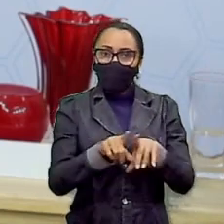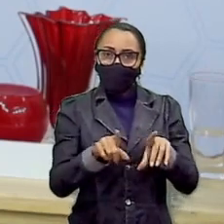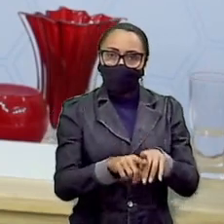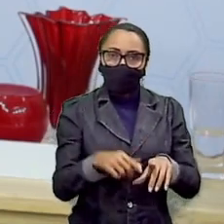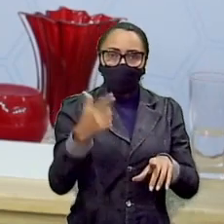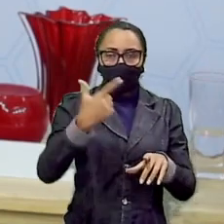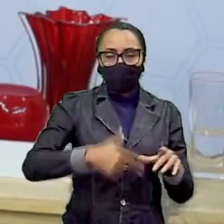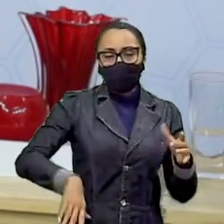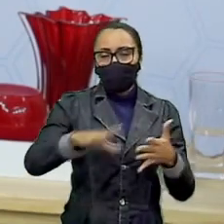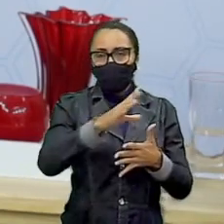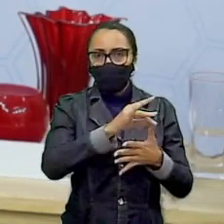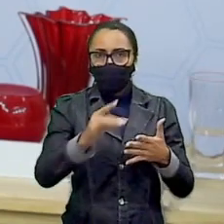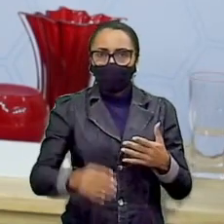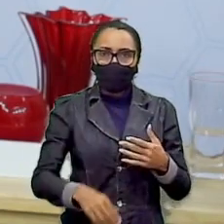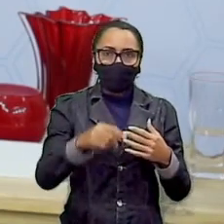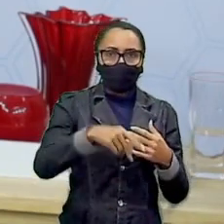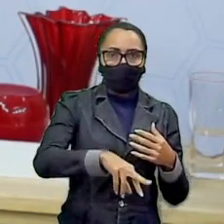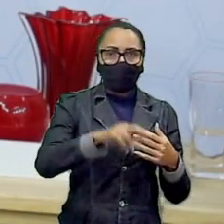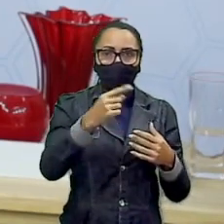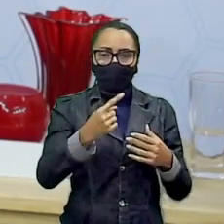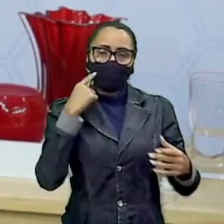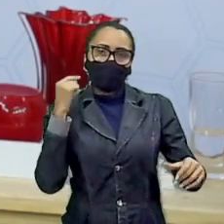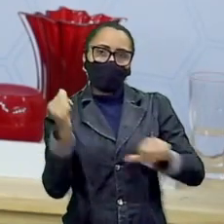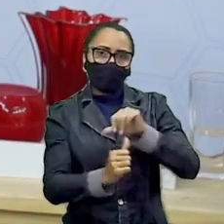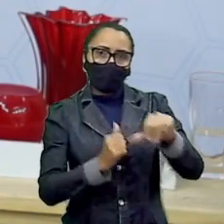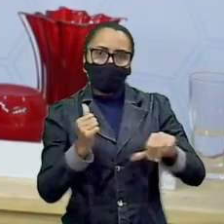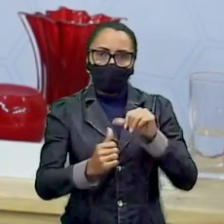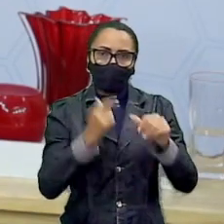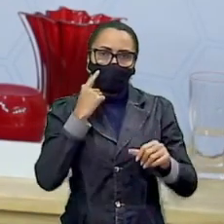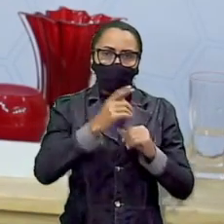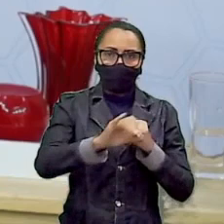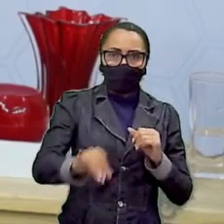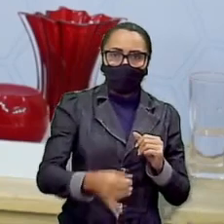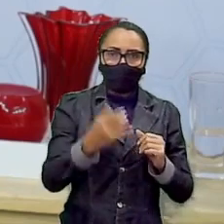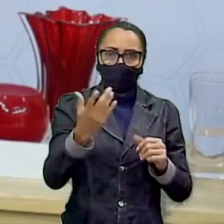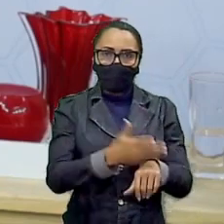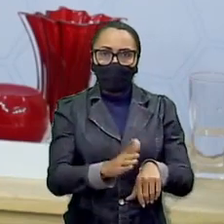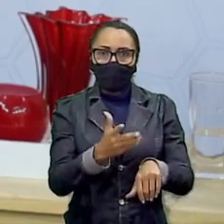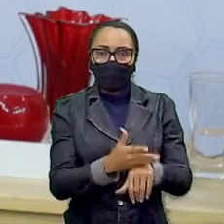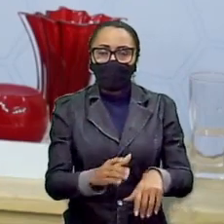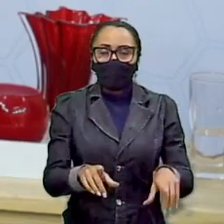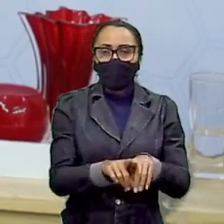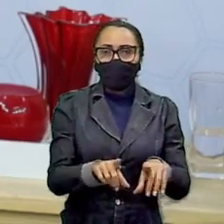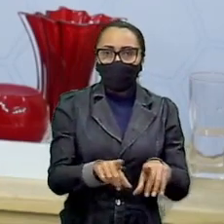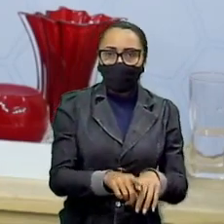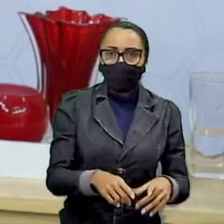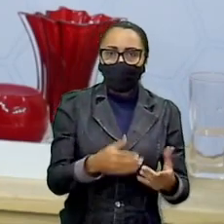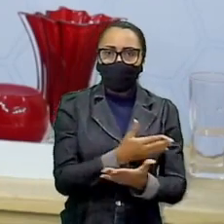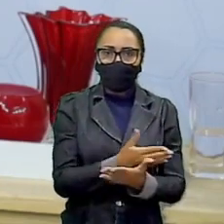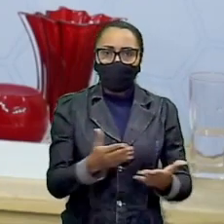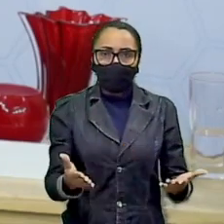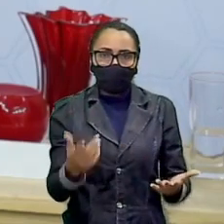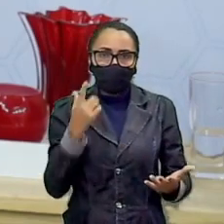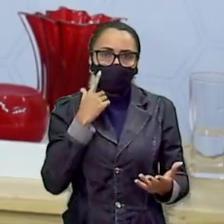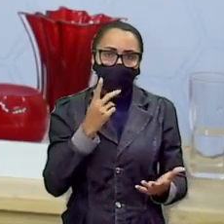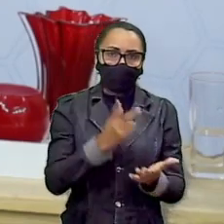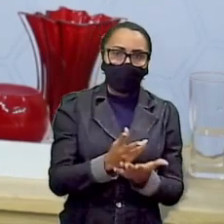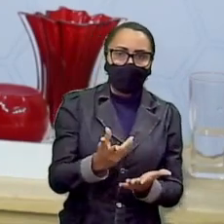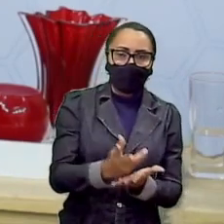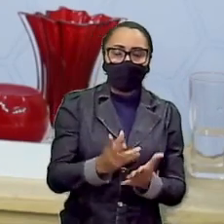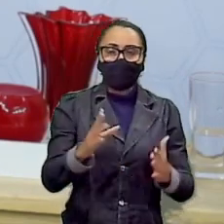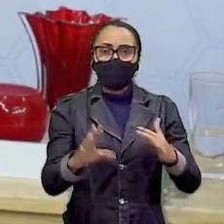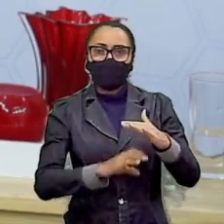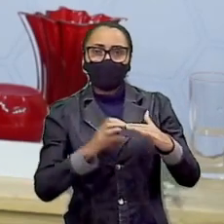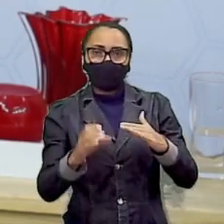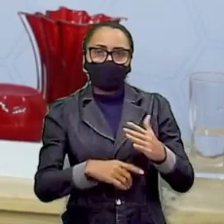outro aspecto, né, da NR1 que modificou foi aproveitar os treinamentos, né, na mesma organização,